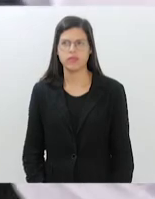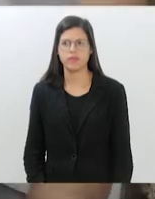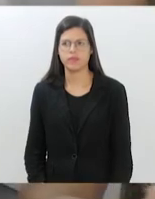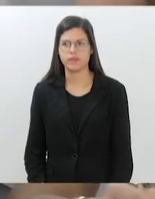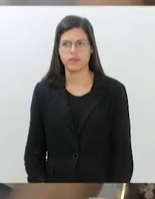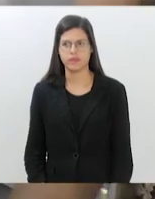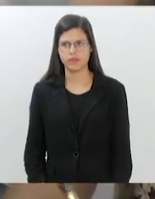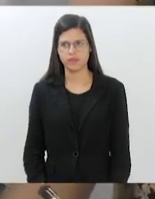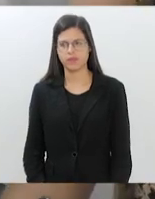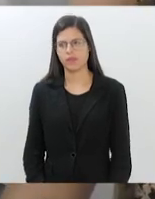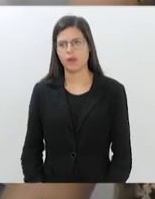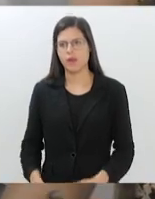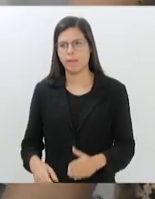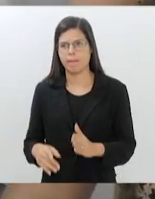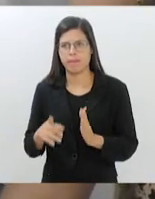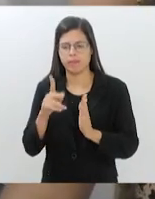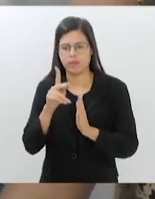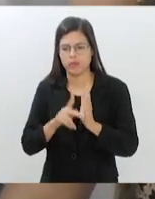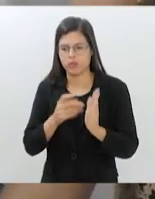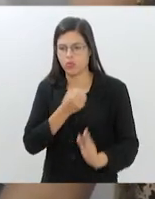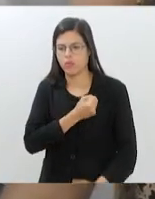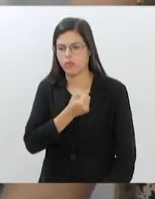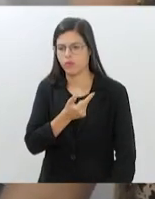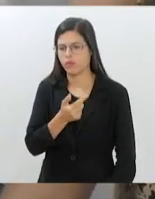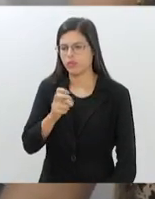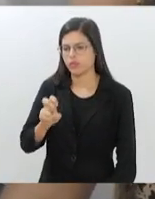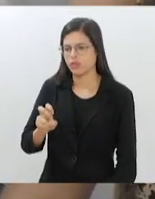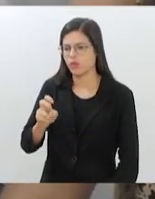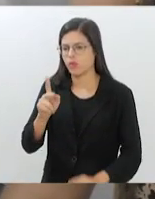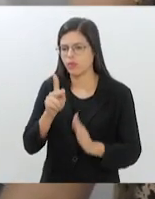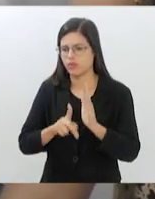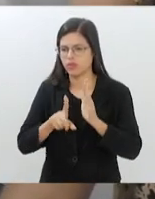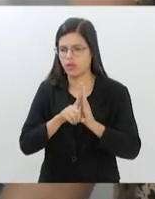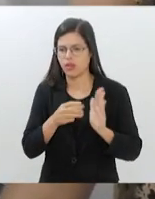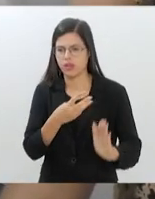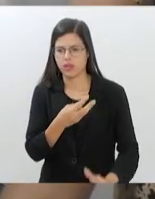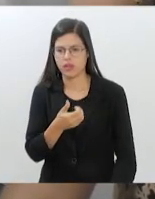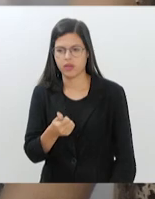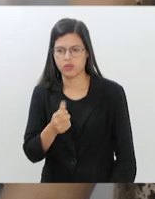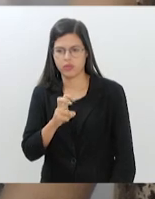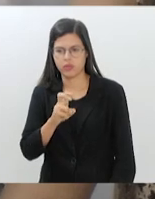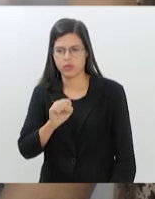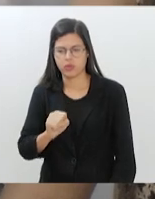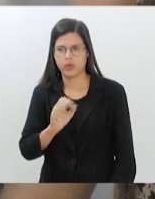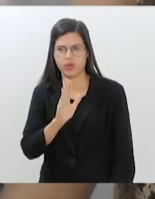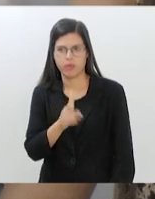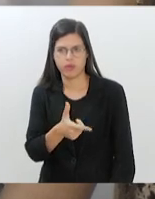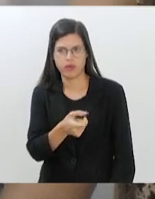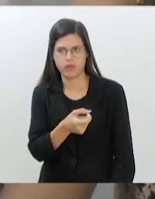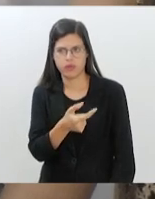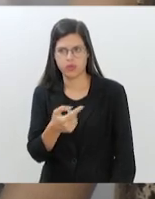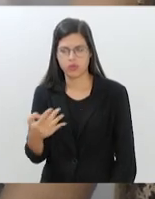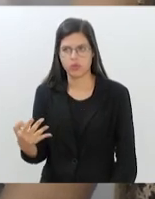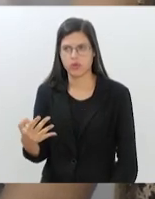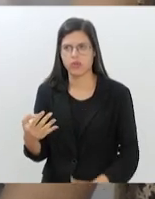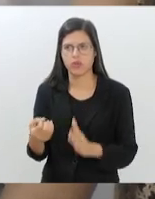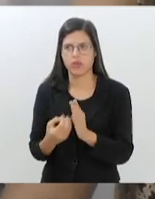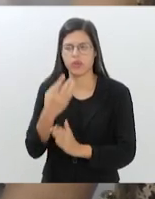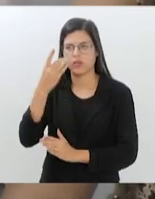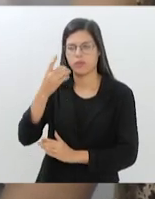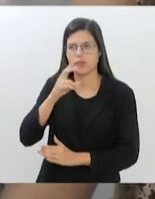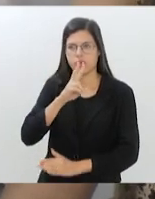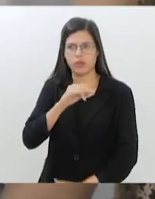aprovado projeto item 25 da pauta projeto de lei número 3158 de 2024 de autoria do deputado Vinícius